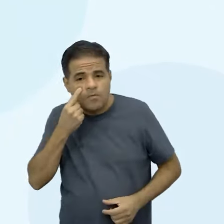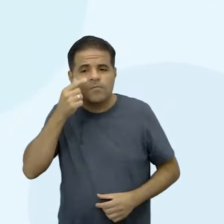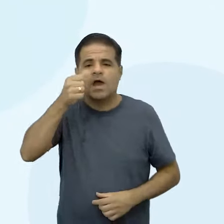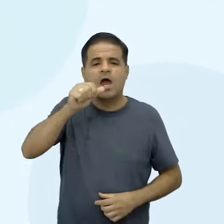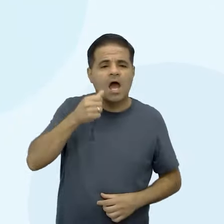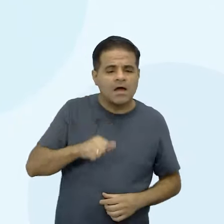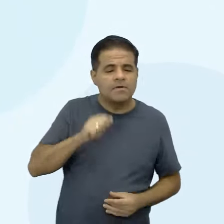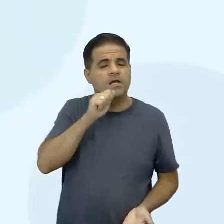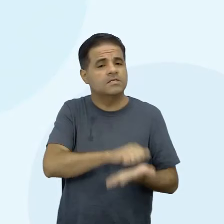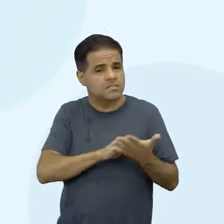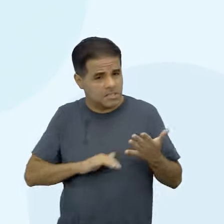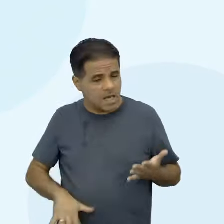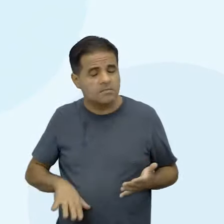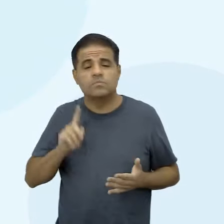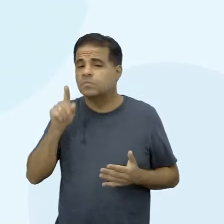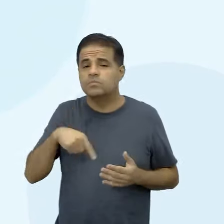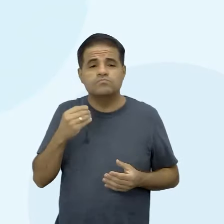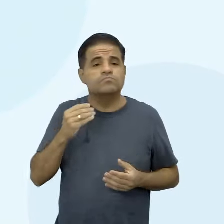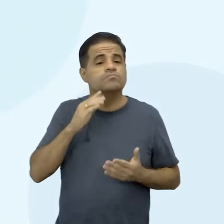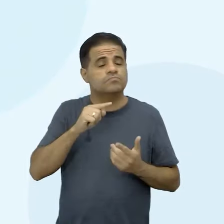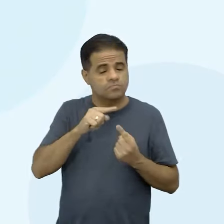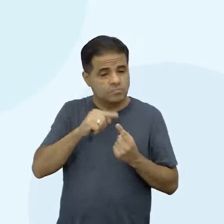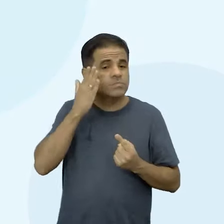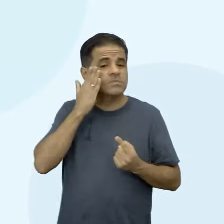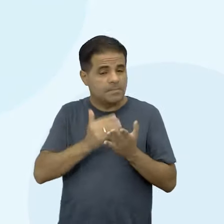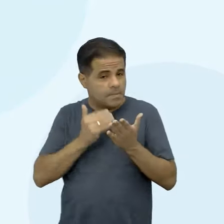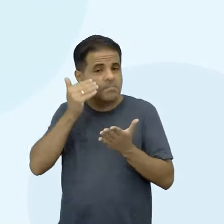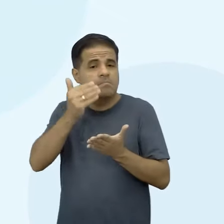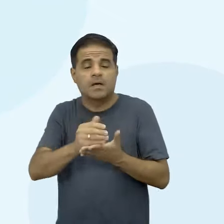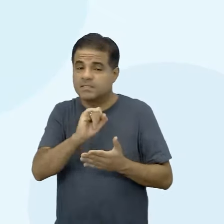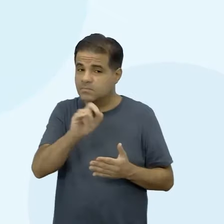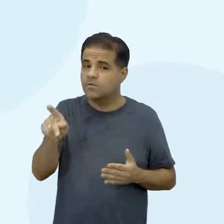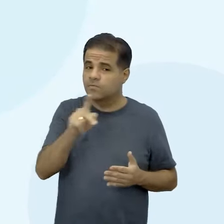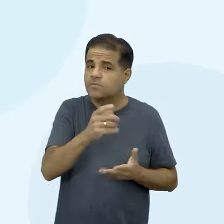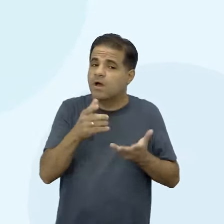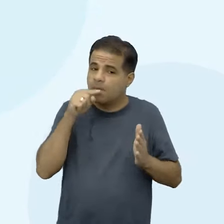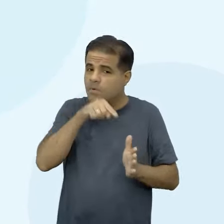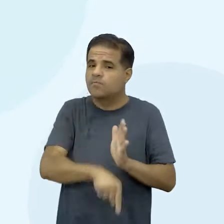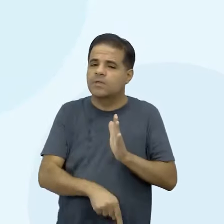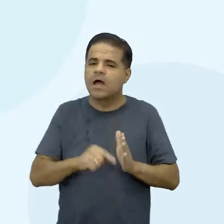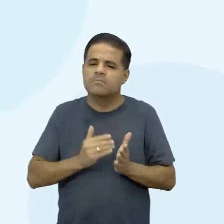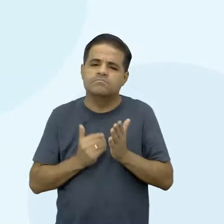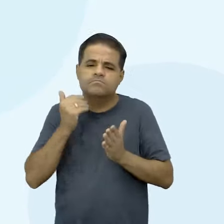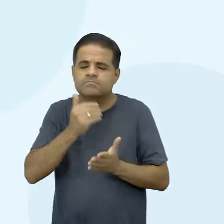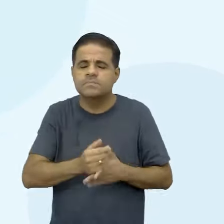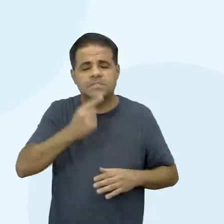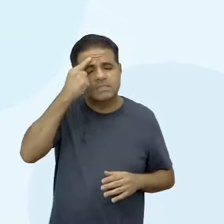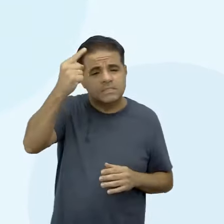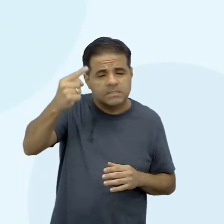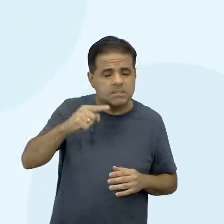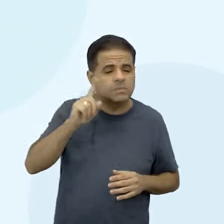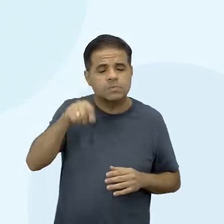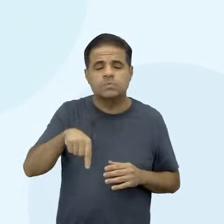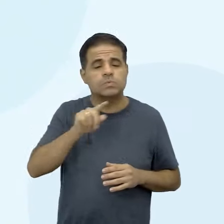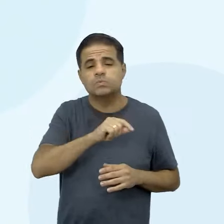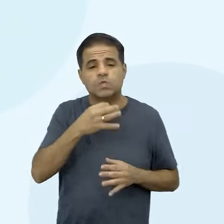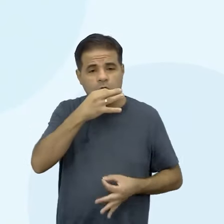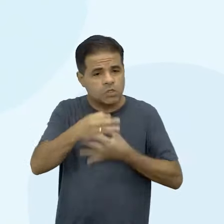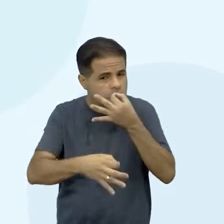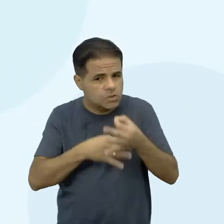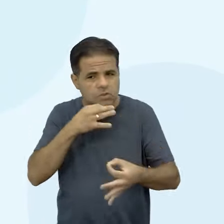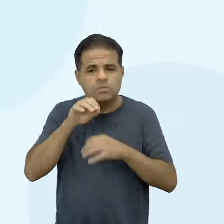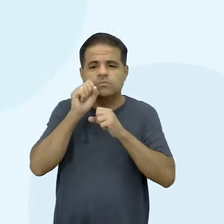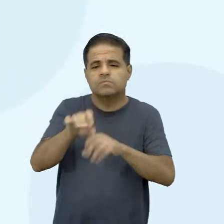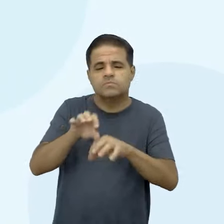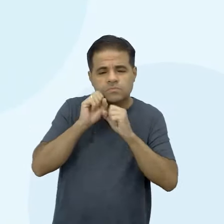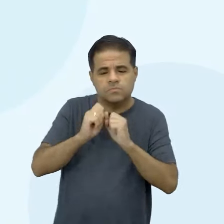essa atividade específica, um saiba mais, caso o professor queira aprofundar alguma ideia, né, de que a gente está sugerindo,